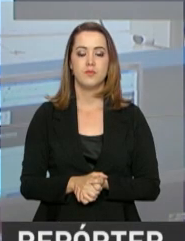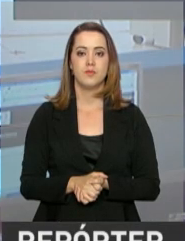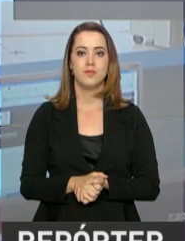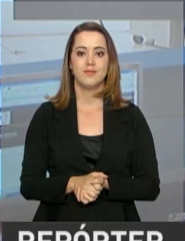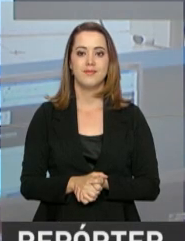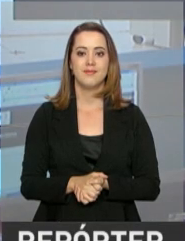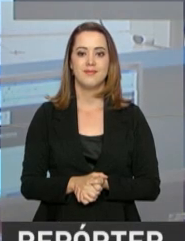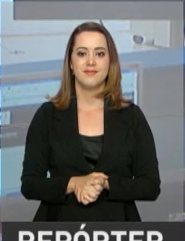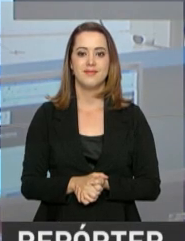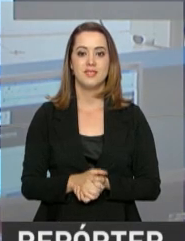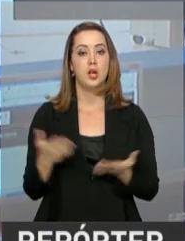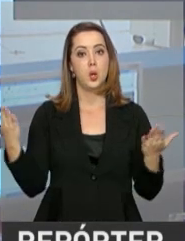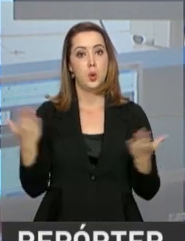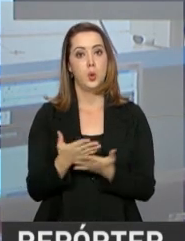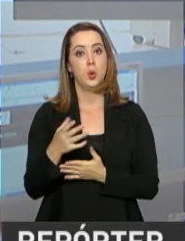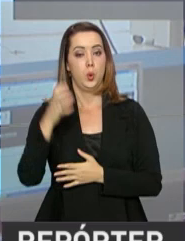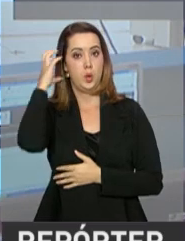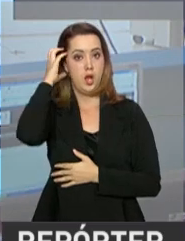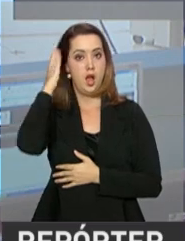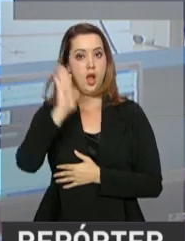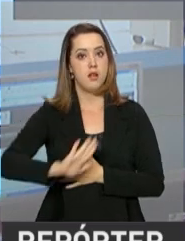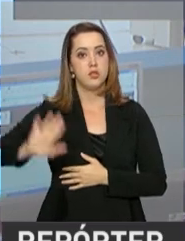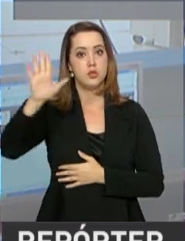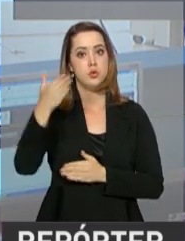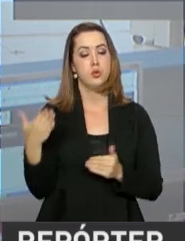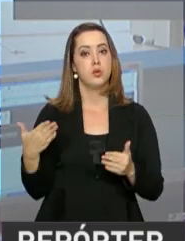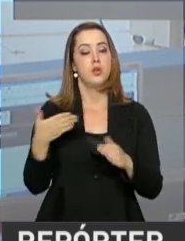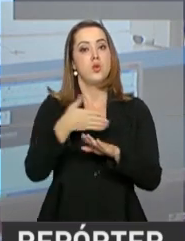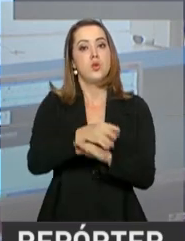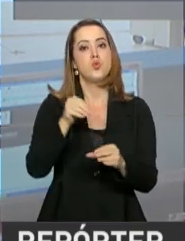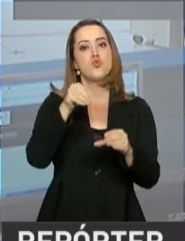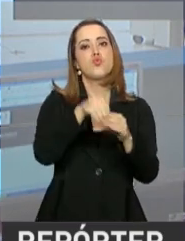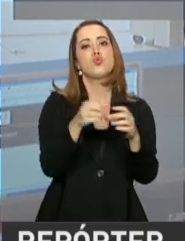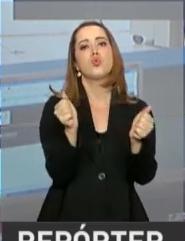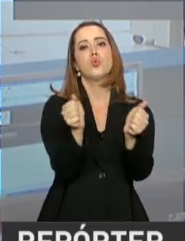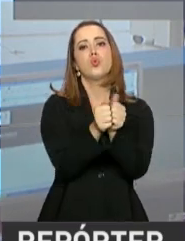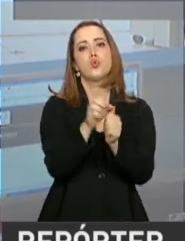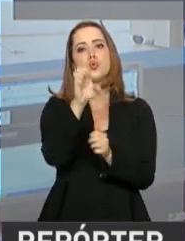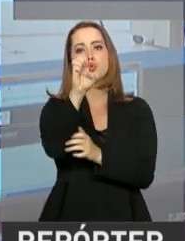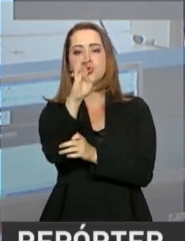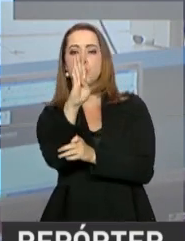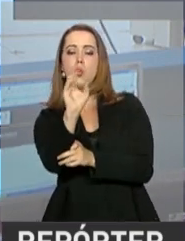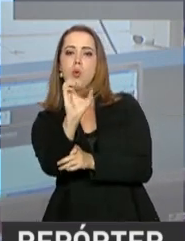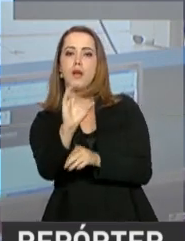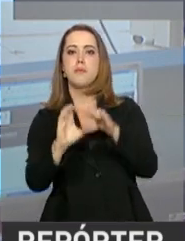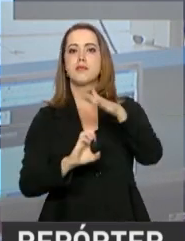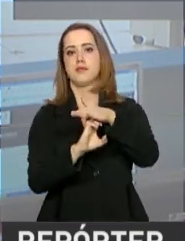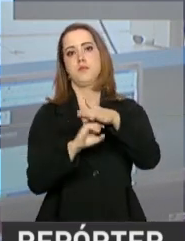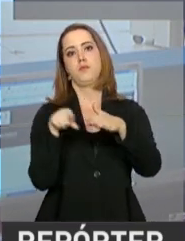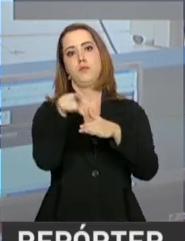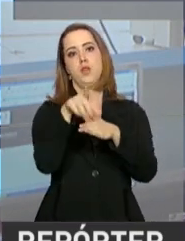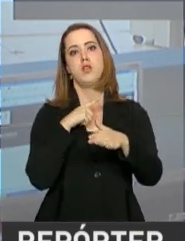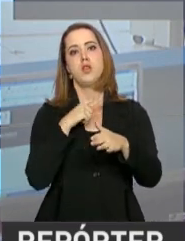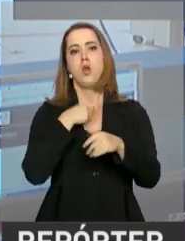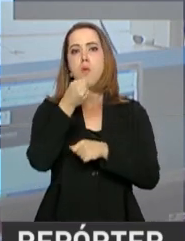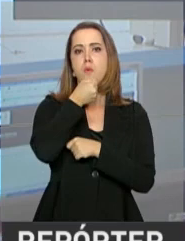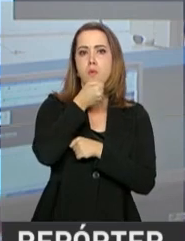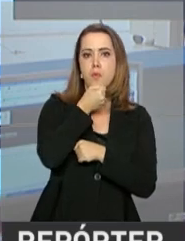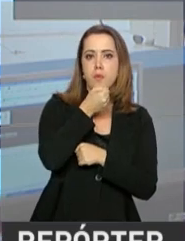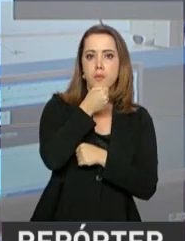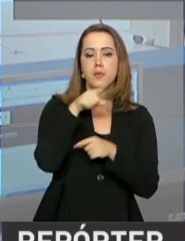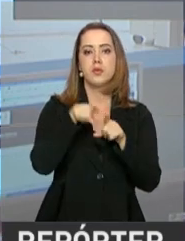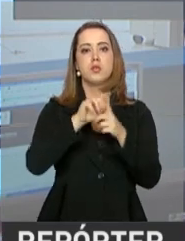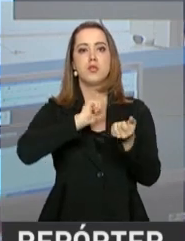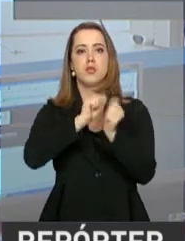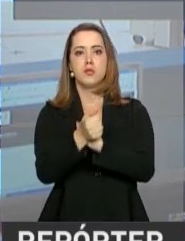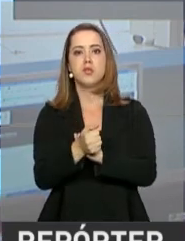paralímpico atualmente a Rádio Nacional integra a empresa Brasil de Comunicação EBC e mantém uma programação jornalística esportiva e